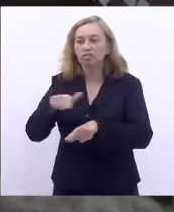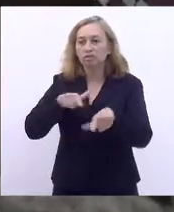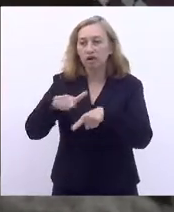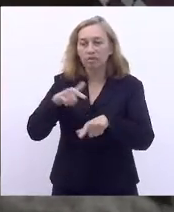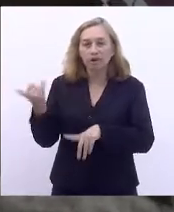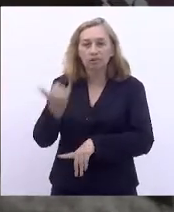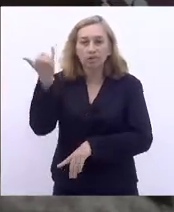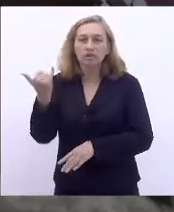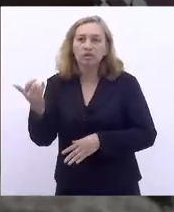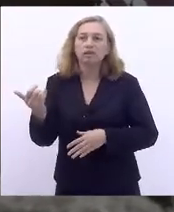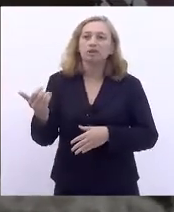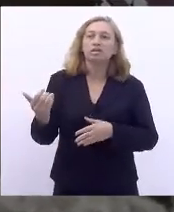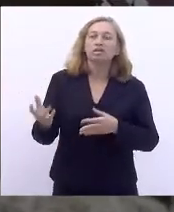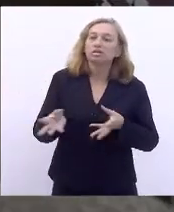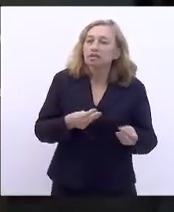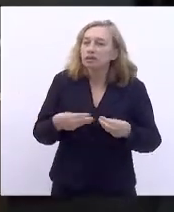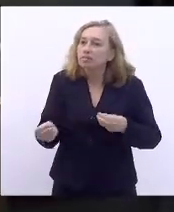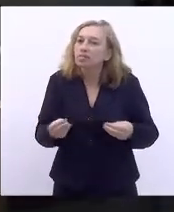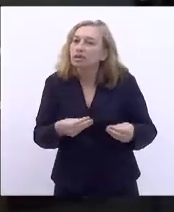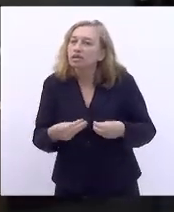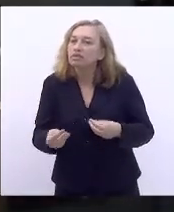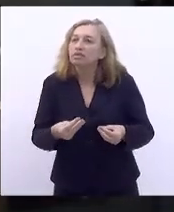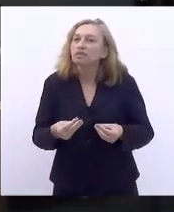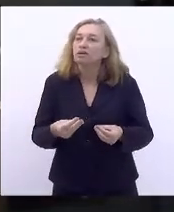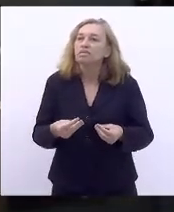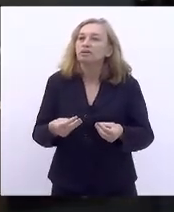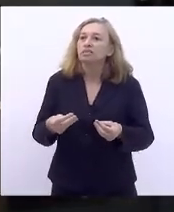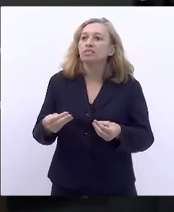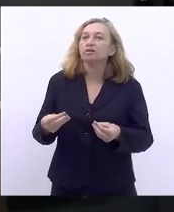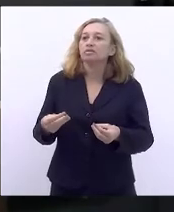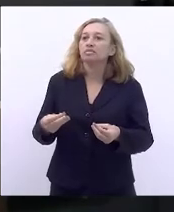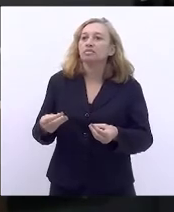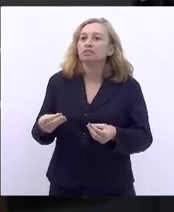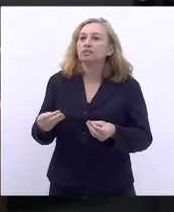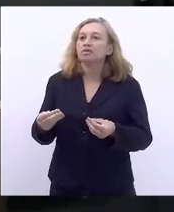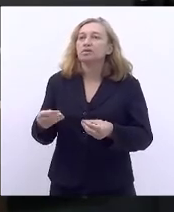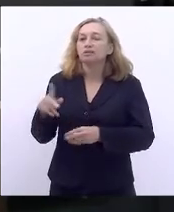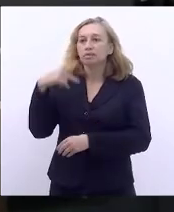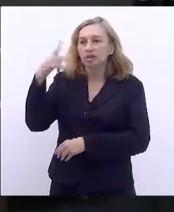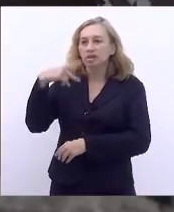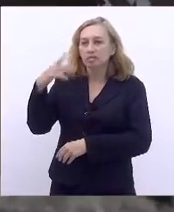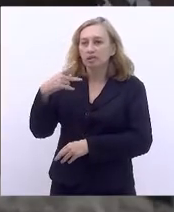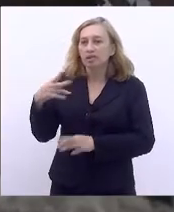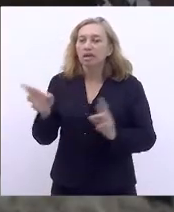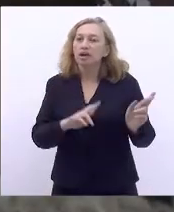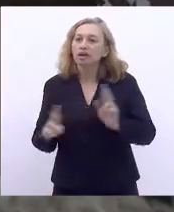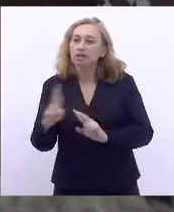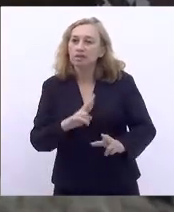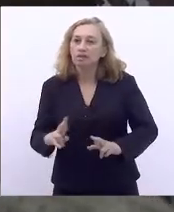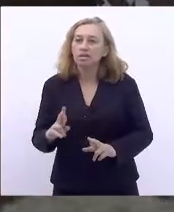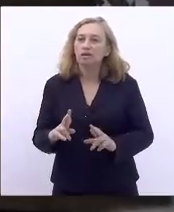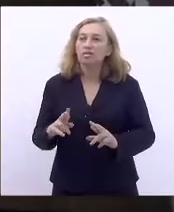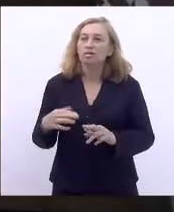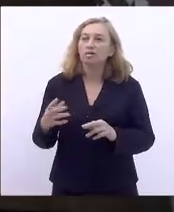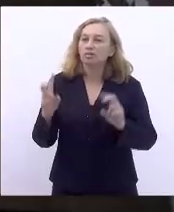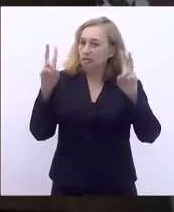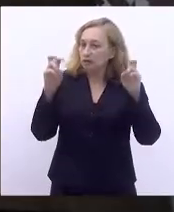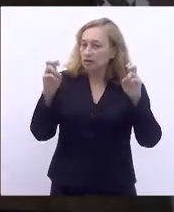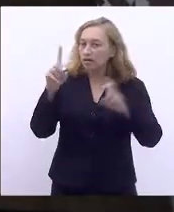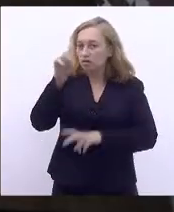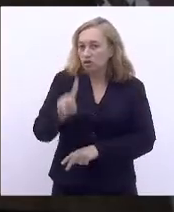de sensibilização daquele parlamento em relação às pautas relativas às mulheres, aos direitos das